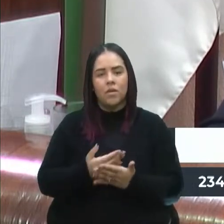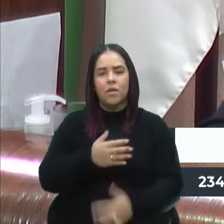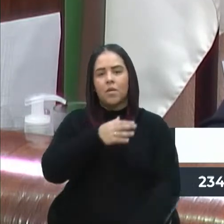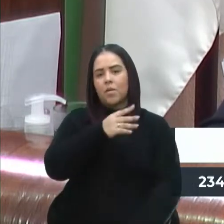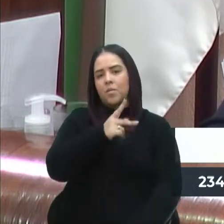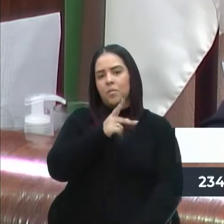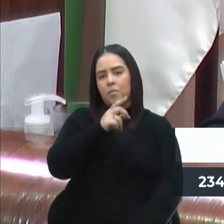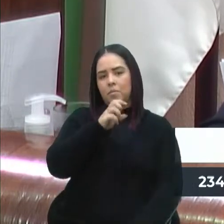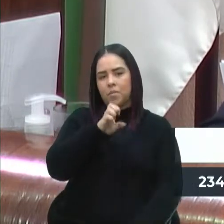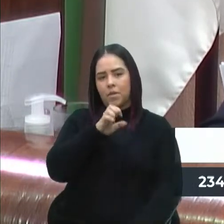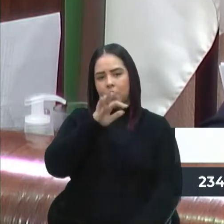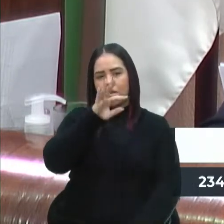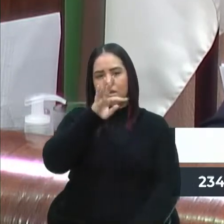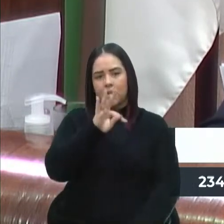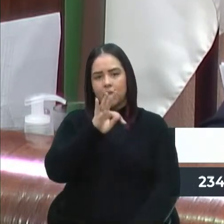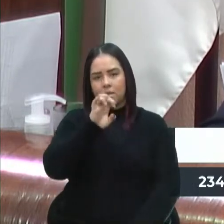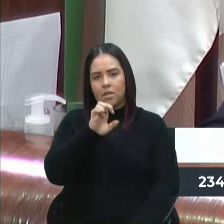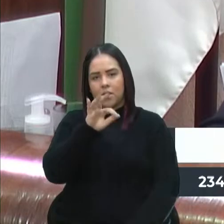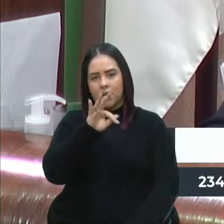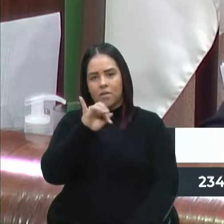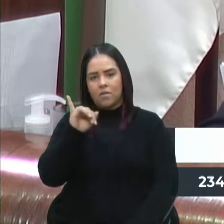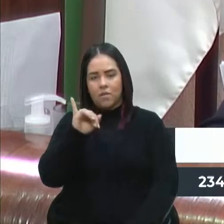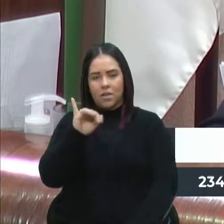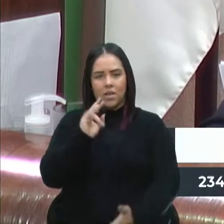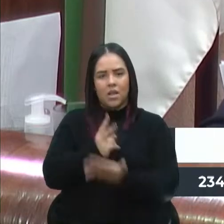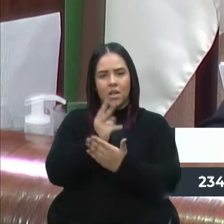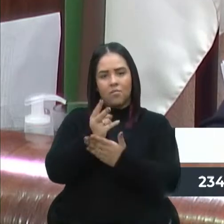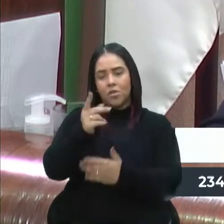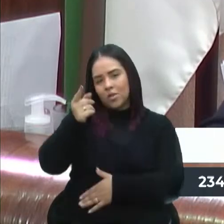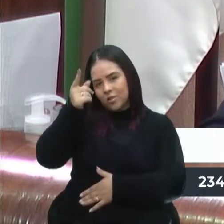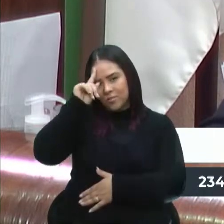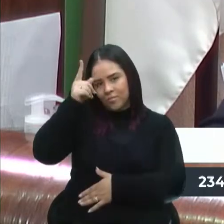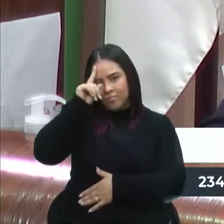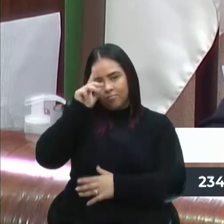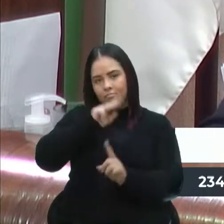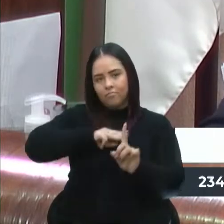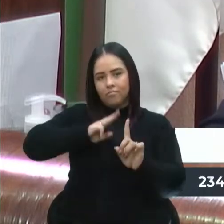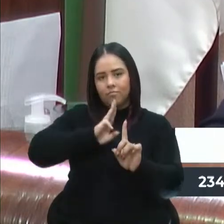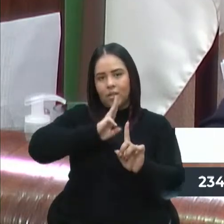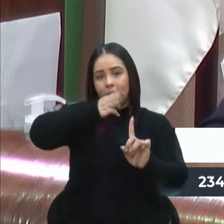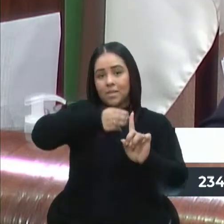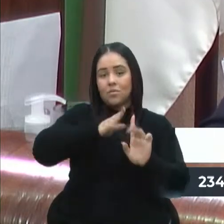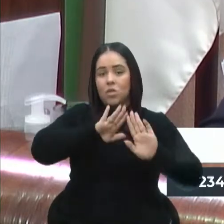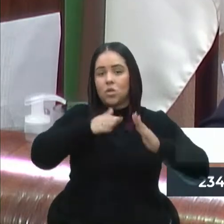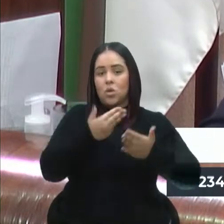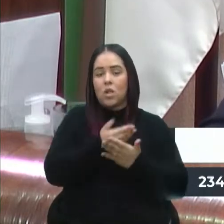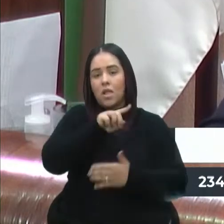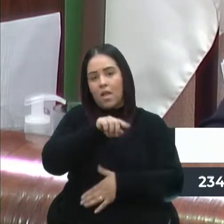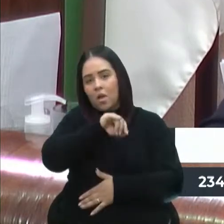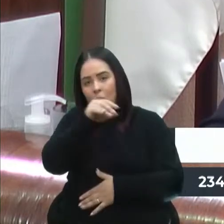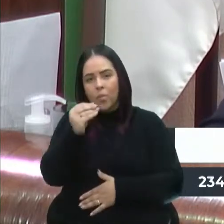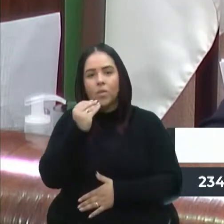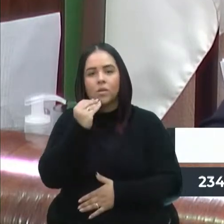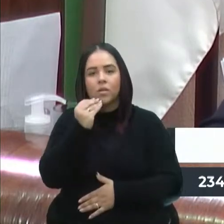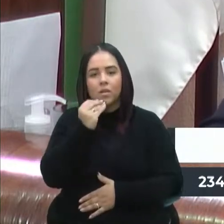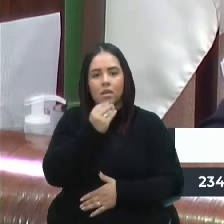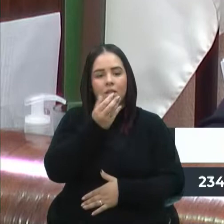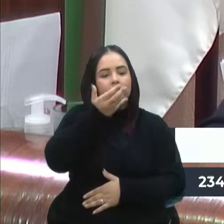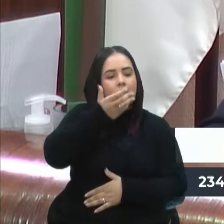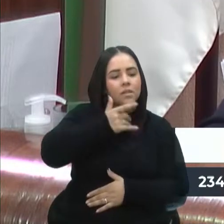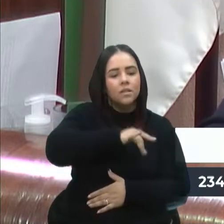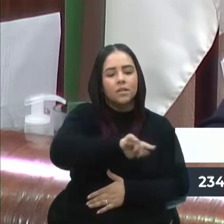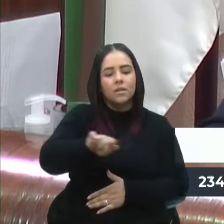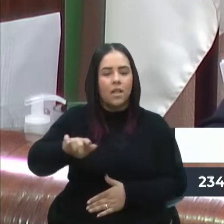Belisário ptf a cada dia a missão da Escola é oportunizar os educandos